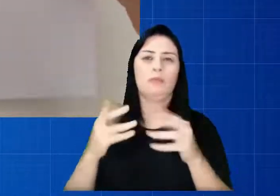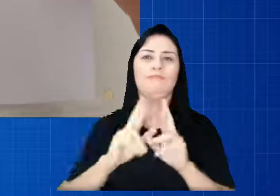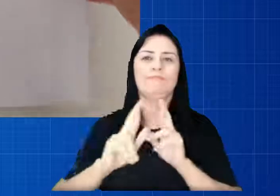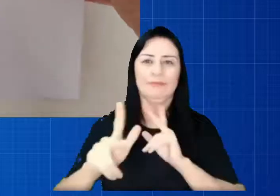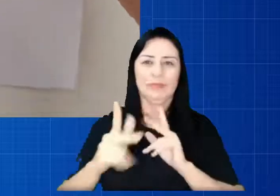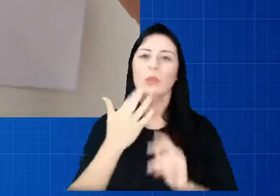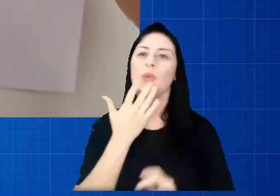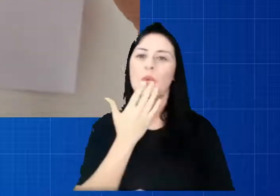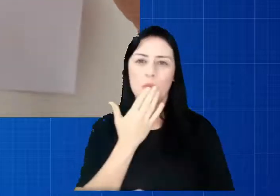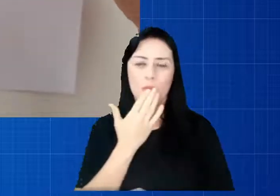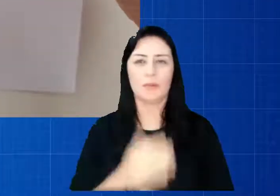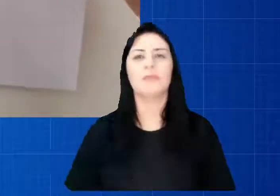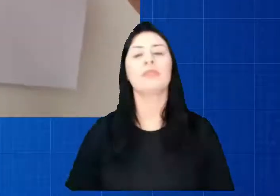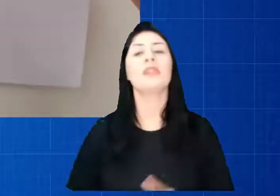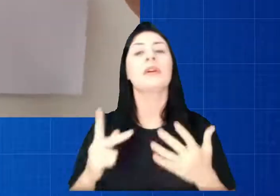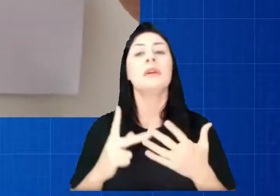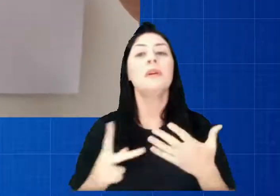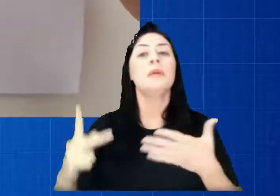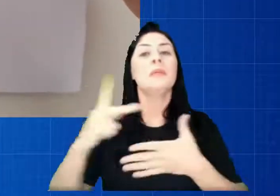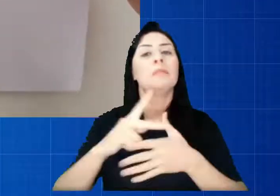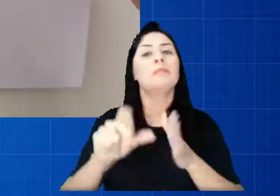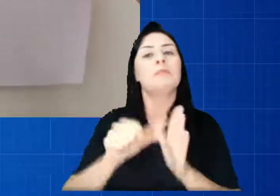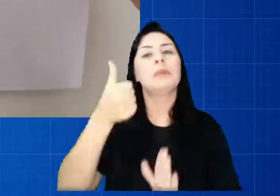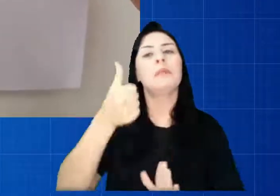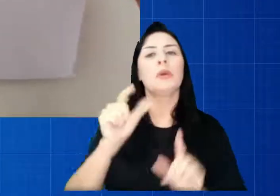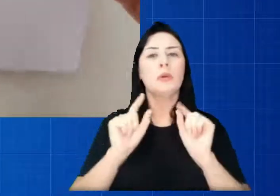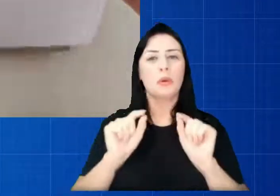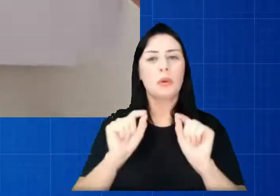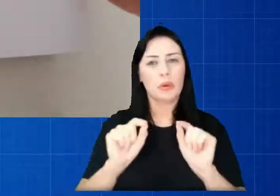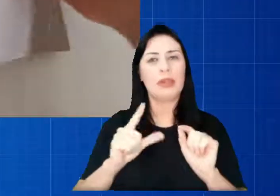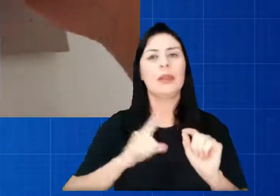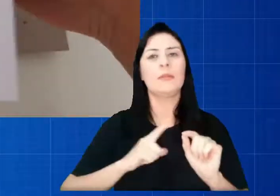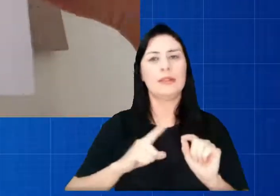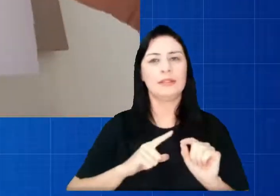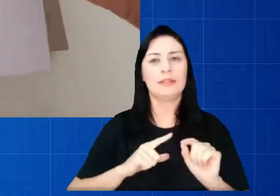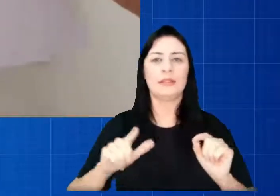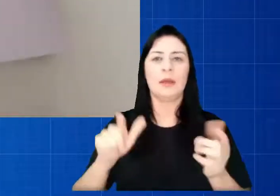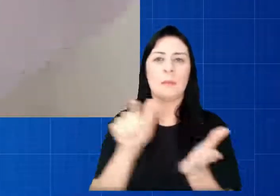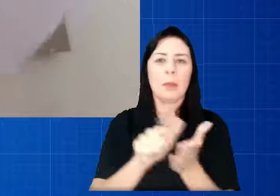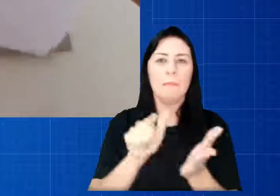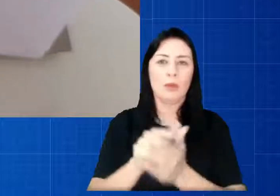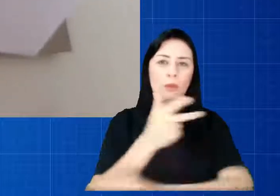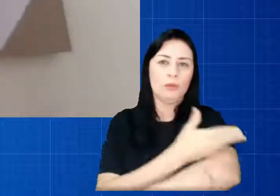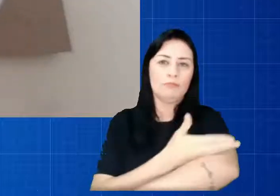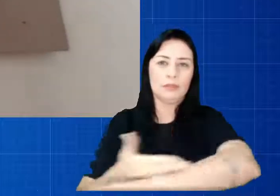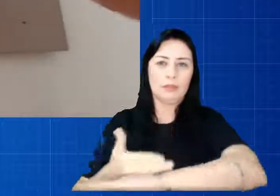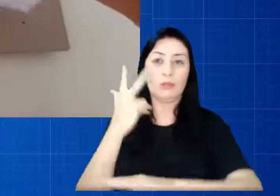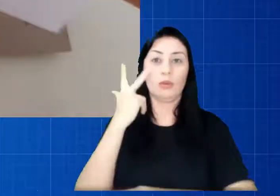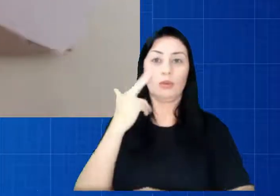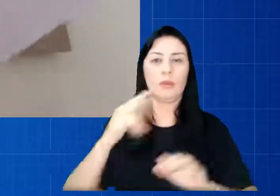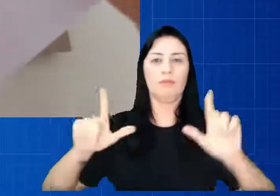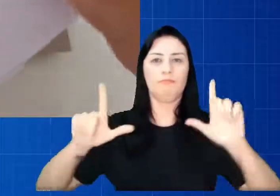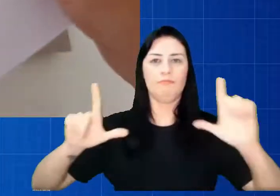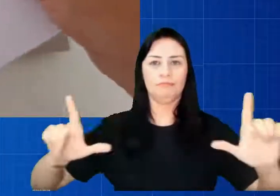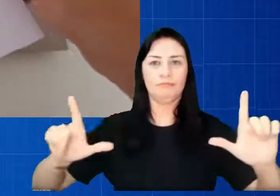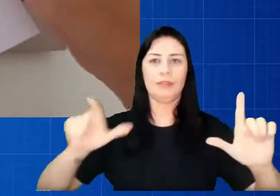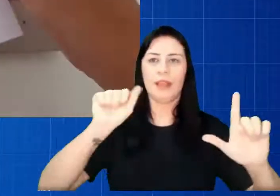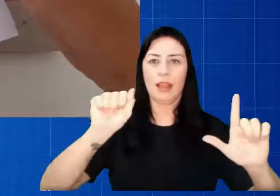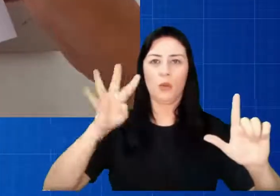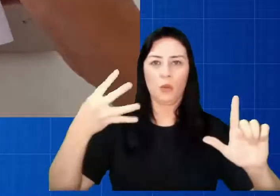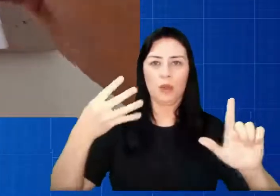eu transformei essa folha retangular tamanho A4, que é o tamanho sulfite, numa folha menor, para que nós pudéssemos